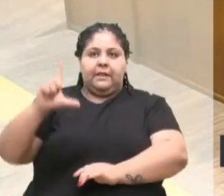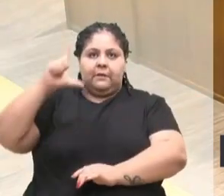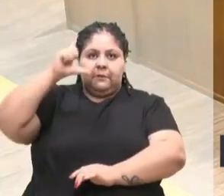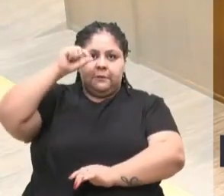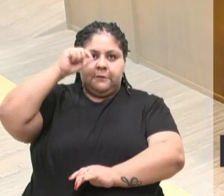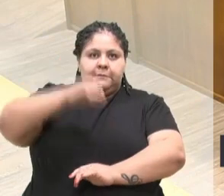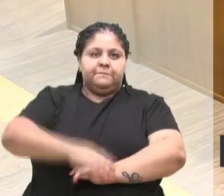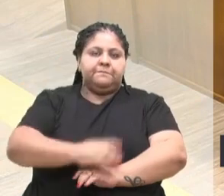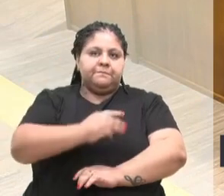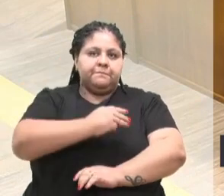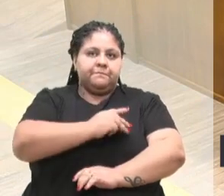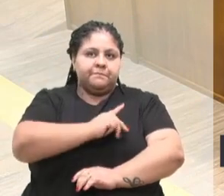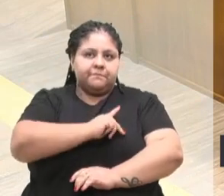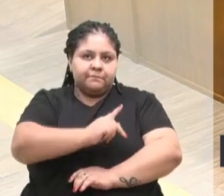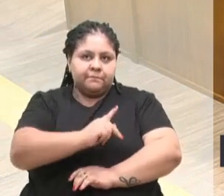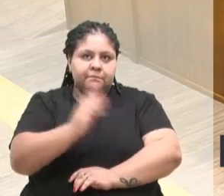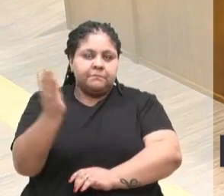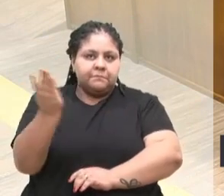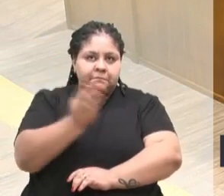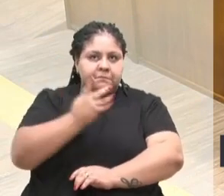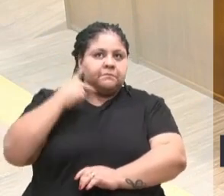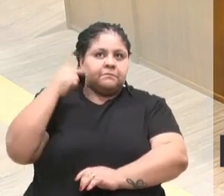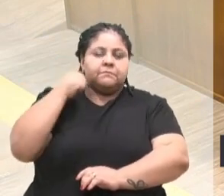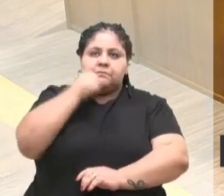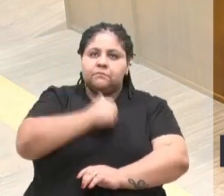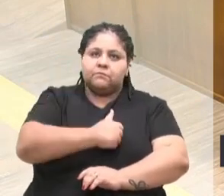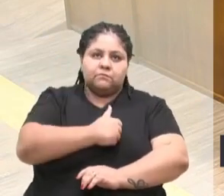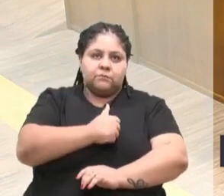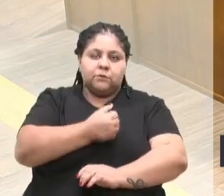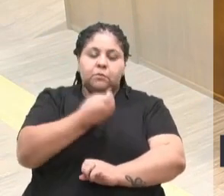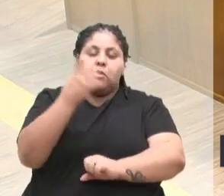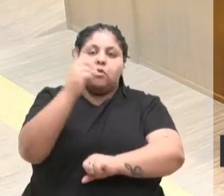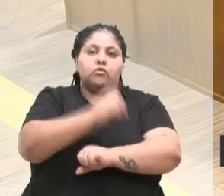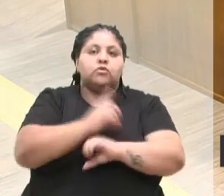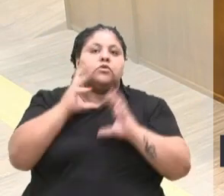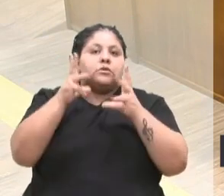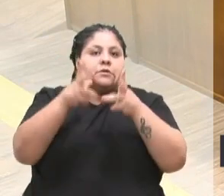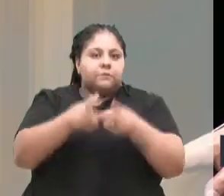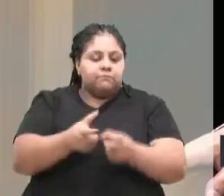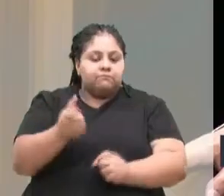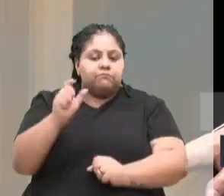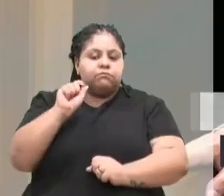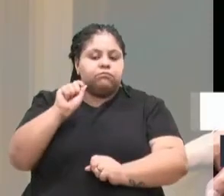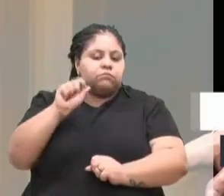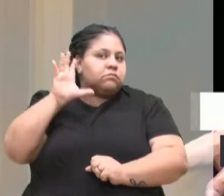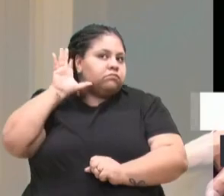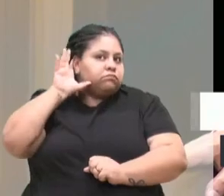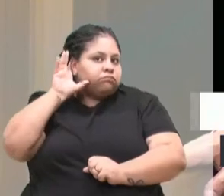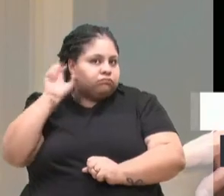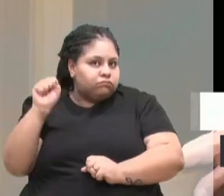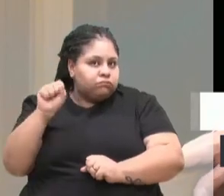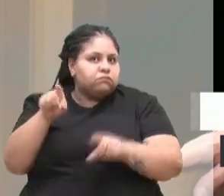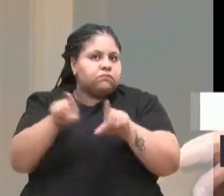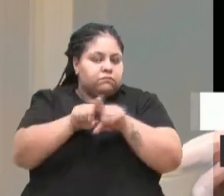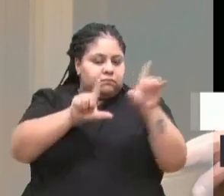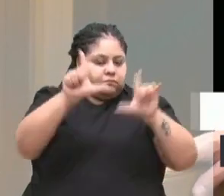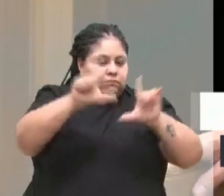Senhora presidente, caros colegas, bom dia a todos, a quem nos escuta e nos assiste via TV